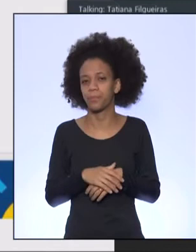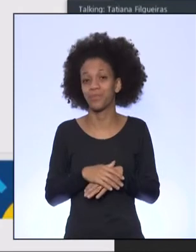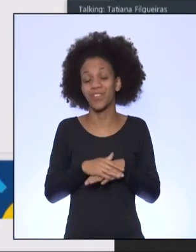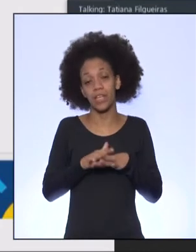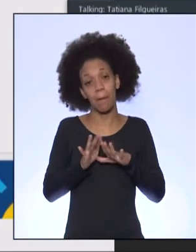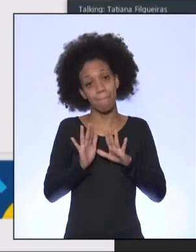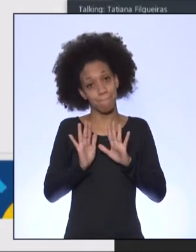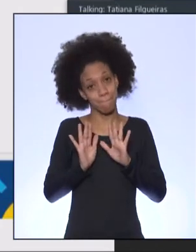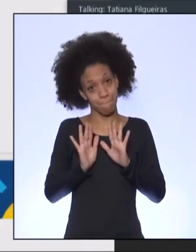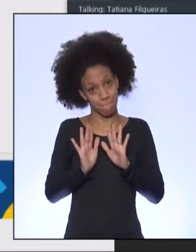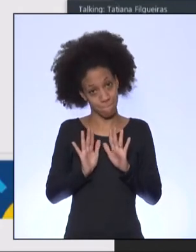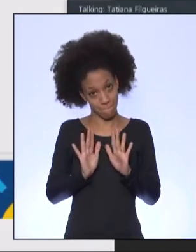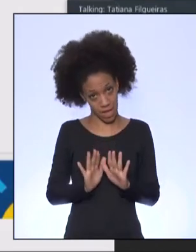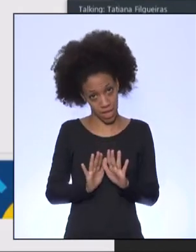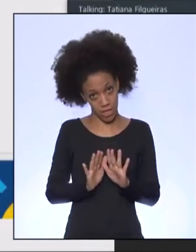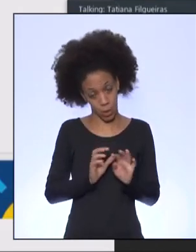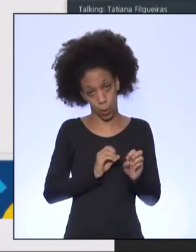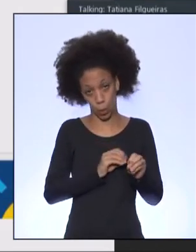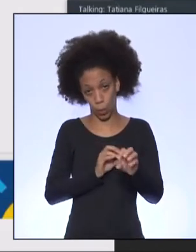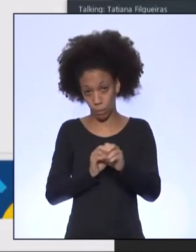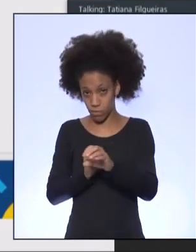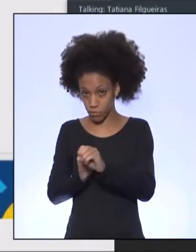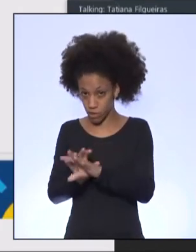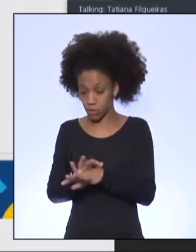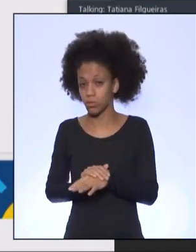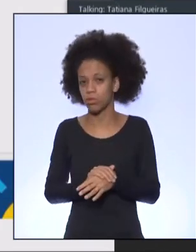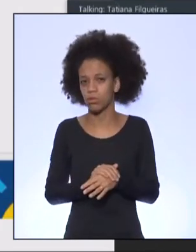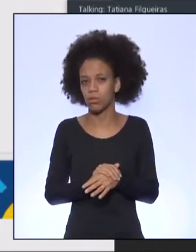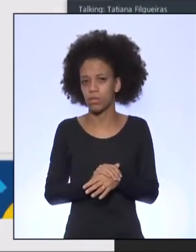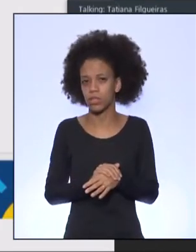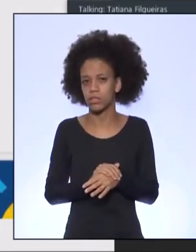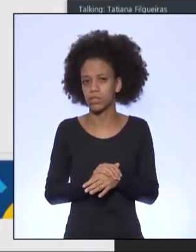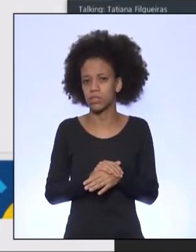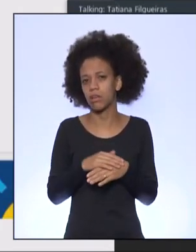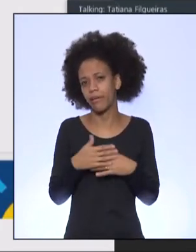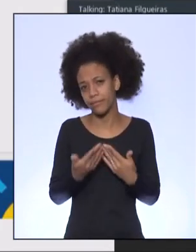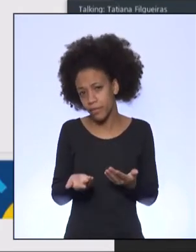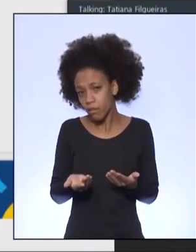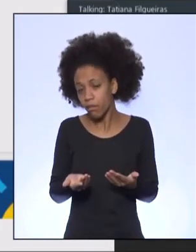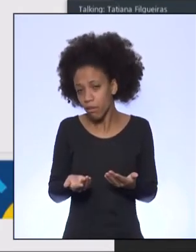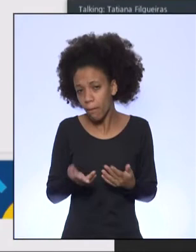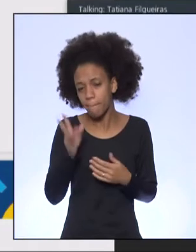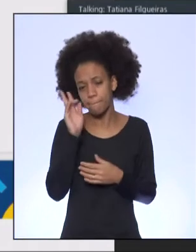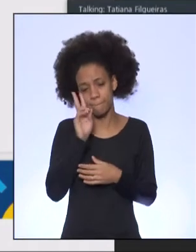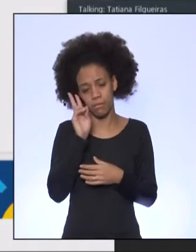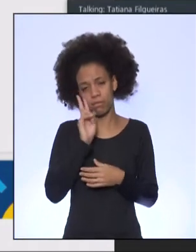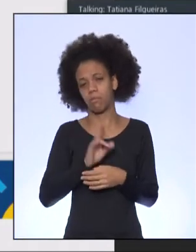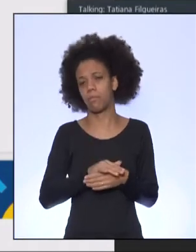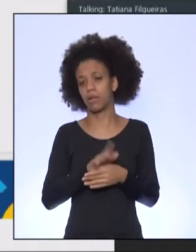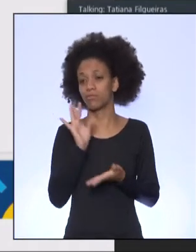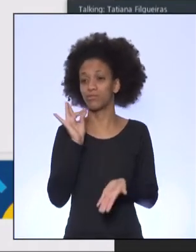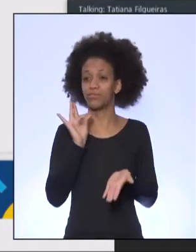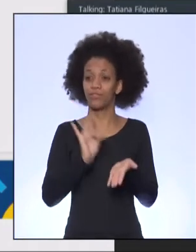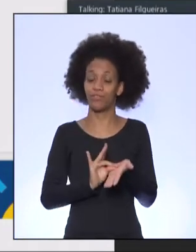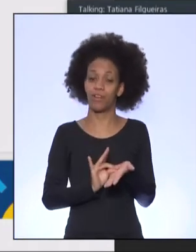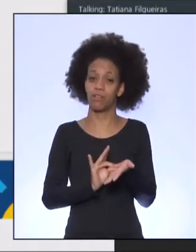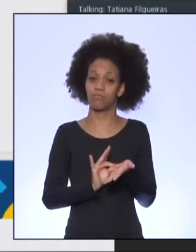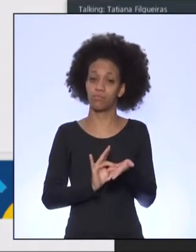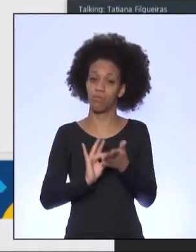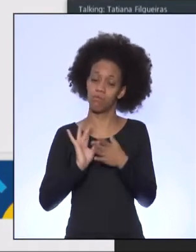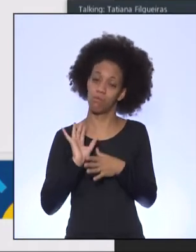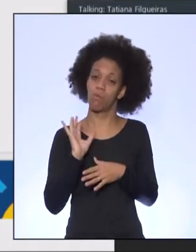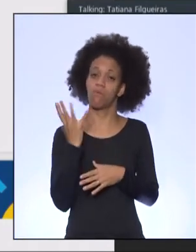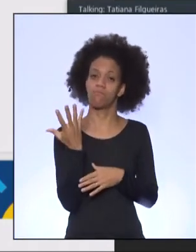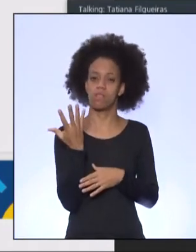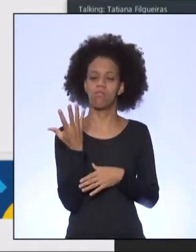Mas, se a gente, como educadores, parar para lembrar, né, quando isso de fato começou a chegar como